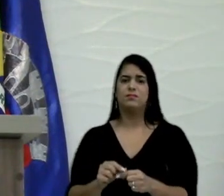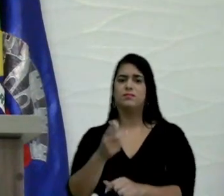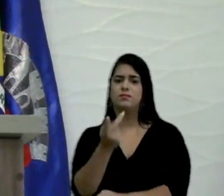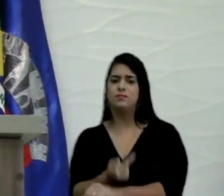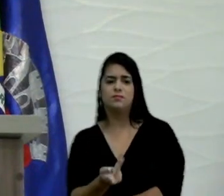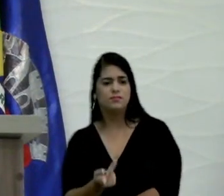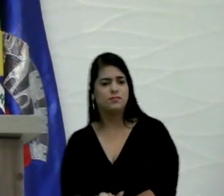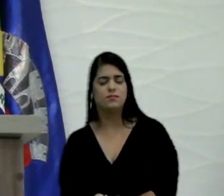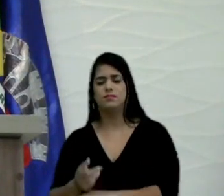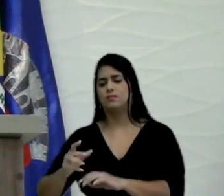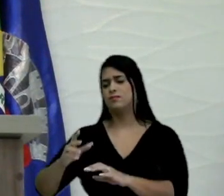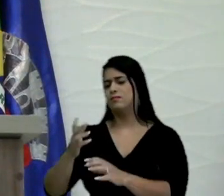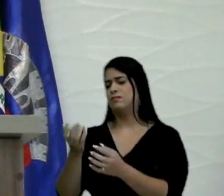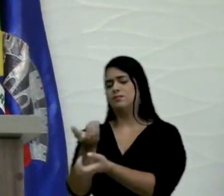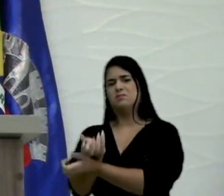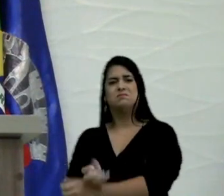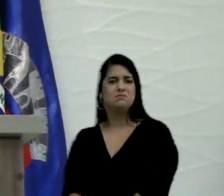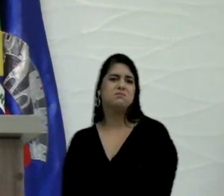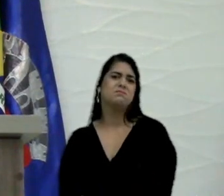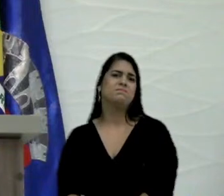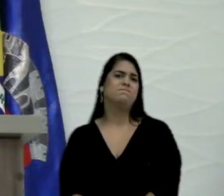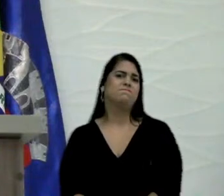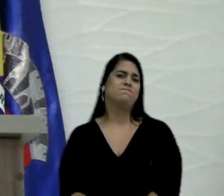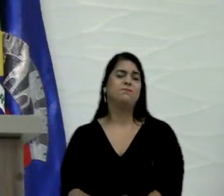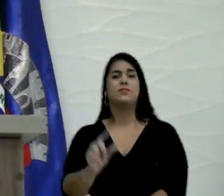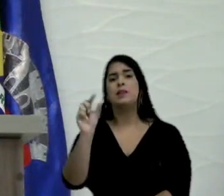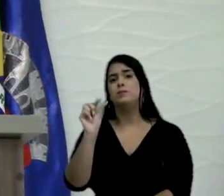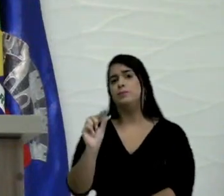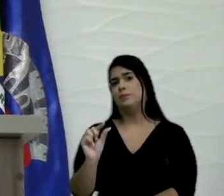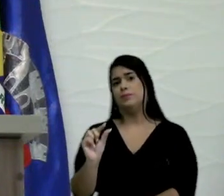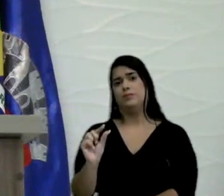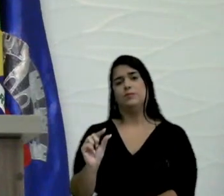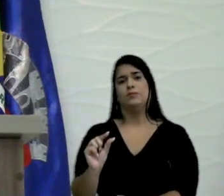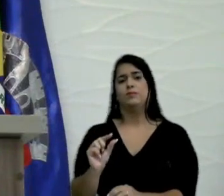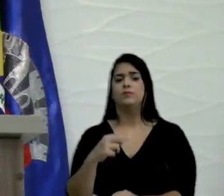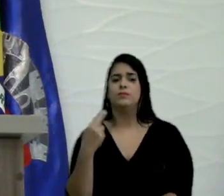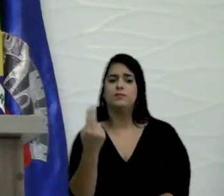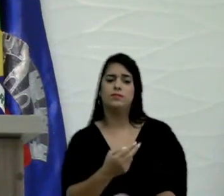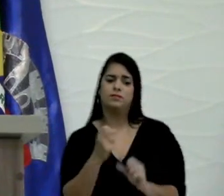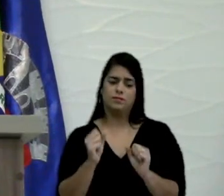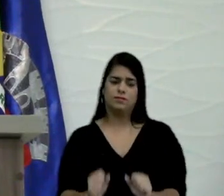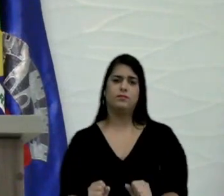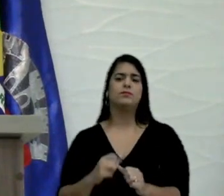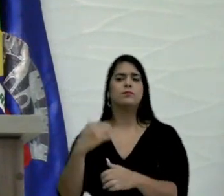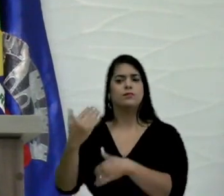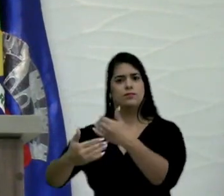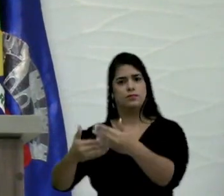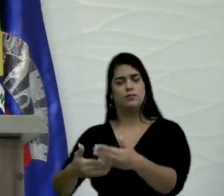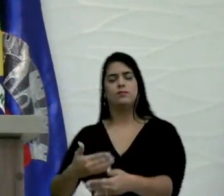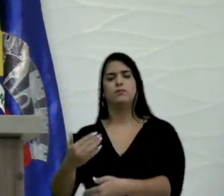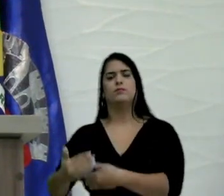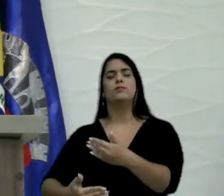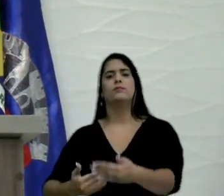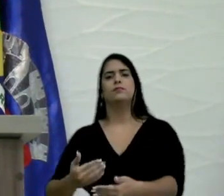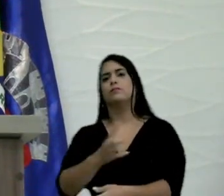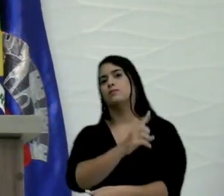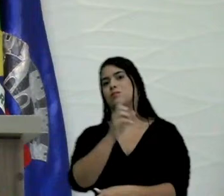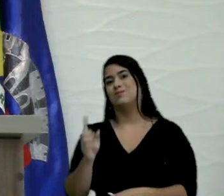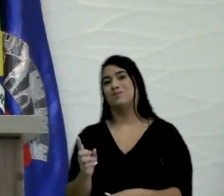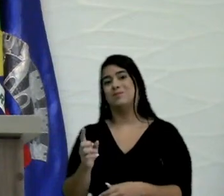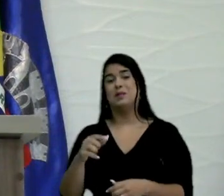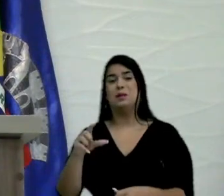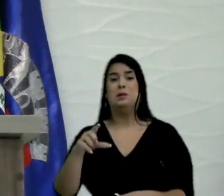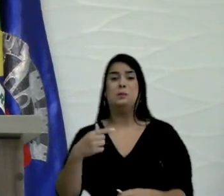de entulho e de lixo é insuficiente para que nós possamos conduzir durante o dia o trânsito é muito